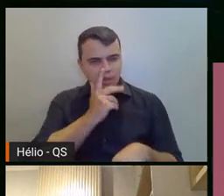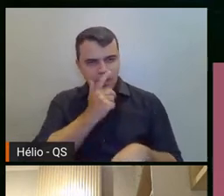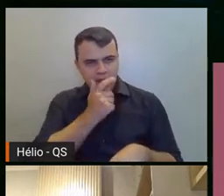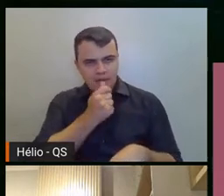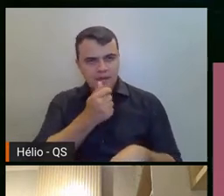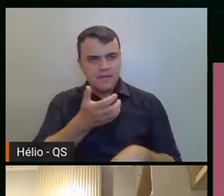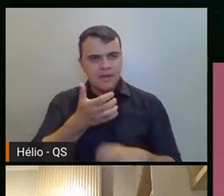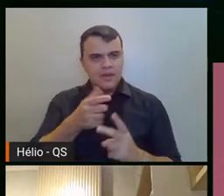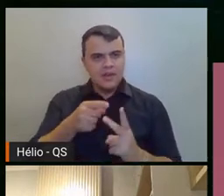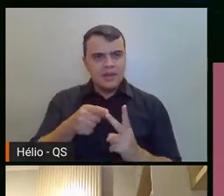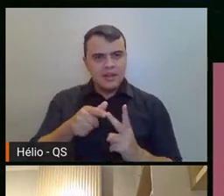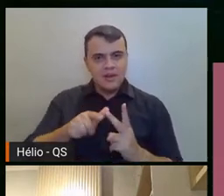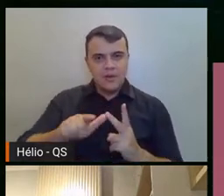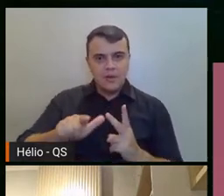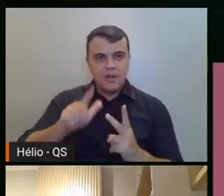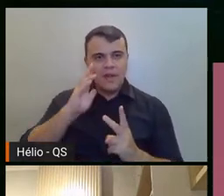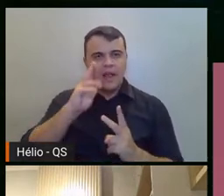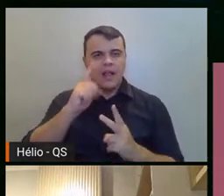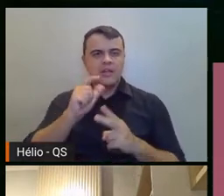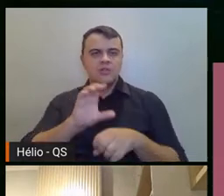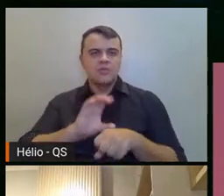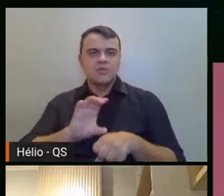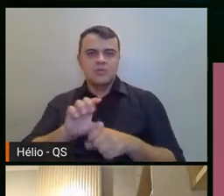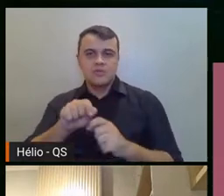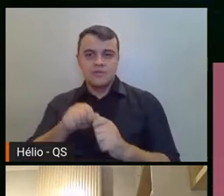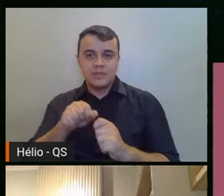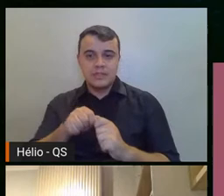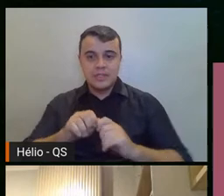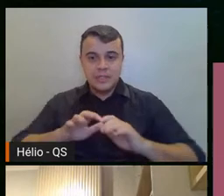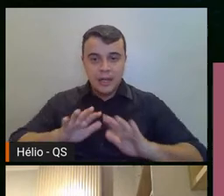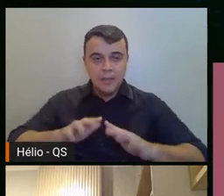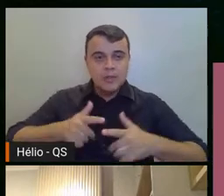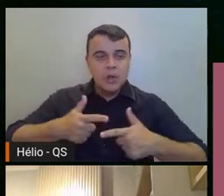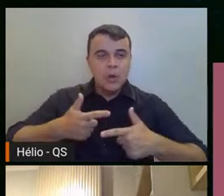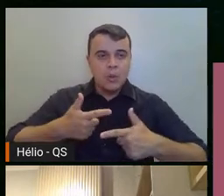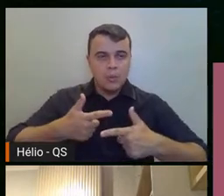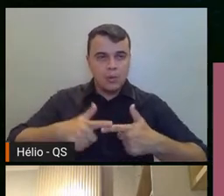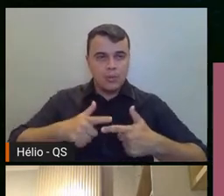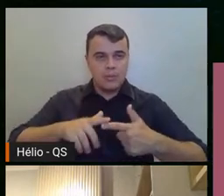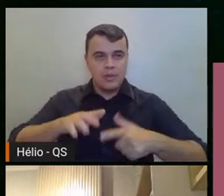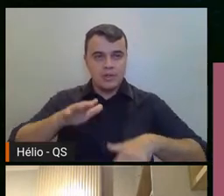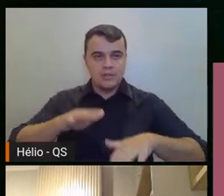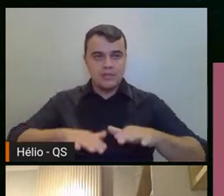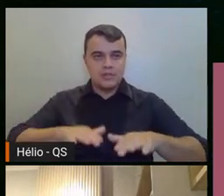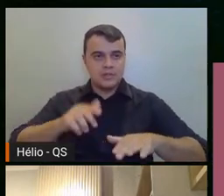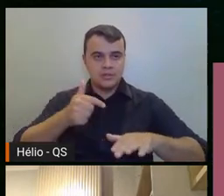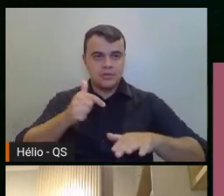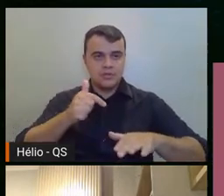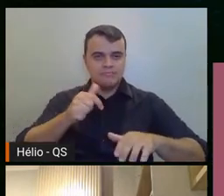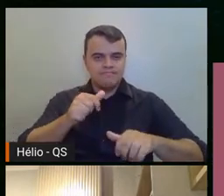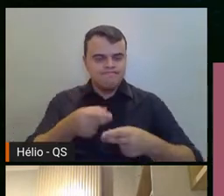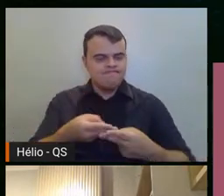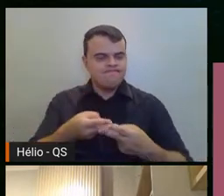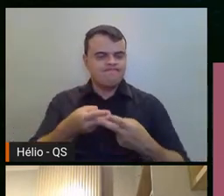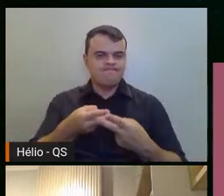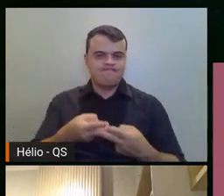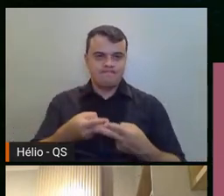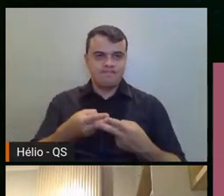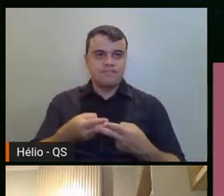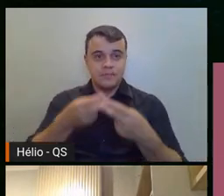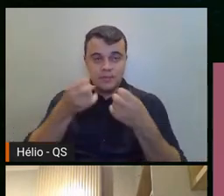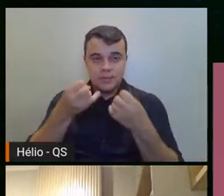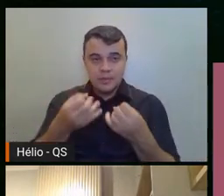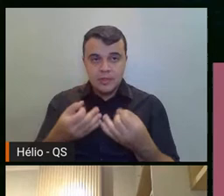vamos informações que você vai querer fazer mas gente O problema é que às vezes a gente não tem resiliência tá então já vou falar aqui